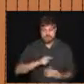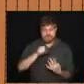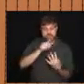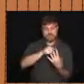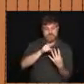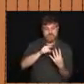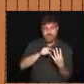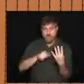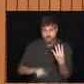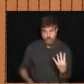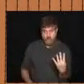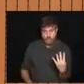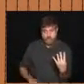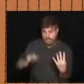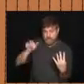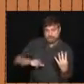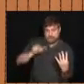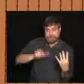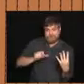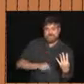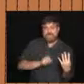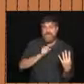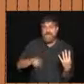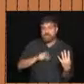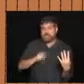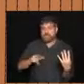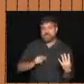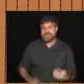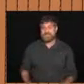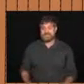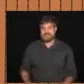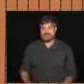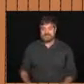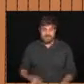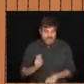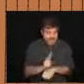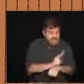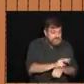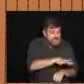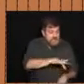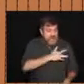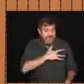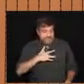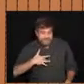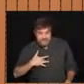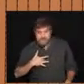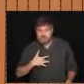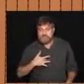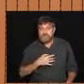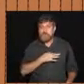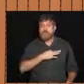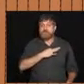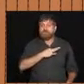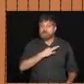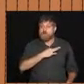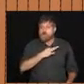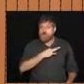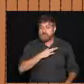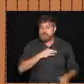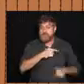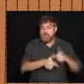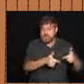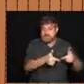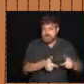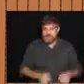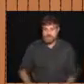pessoas aposentadas da vigilância sanitária que se ofereceram como voluntárias para trabalhar. Então, esses